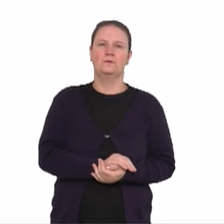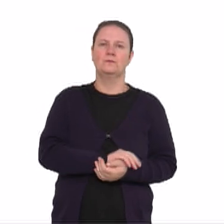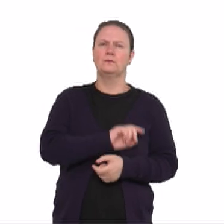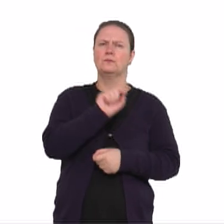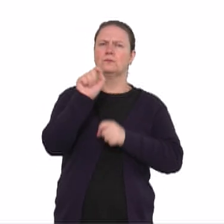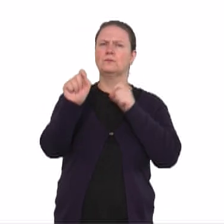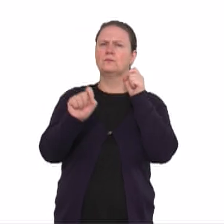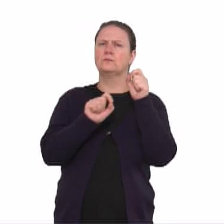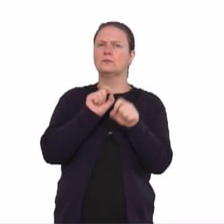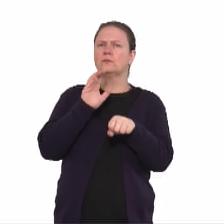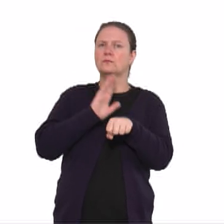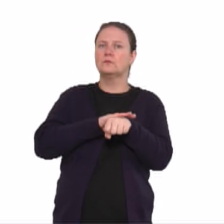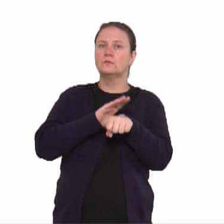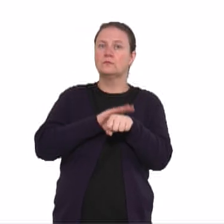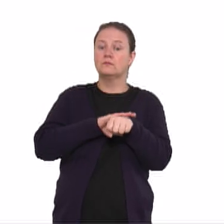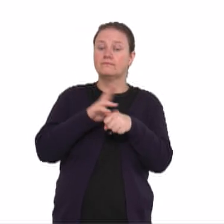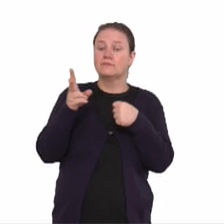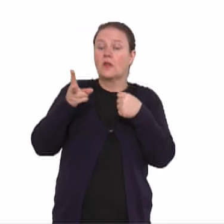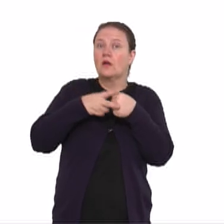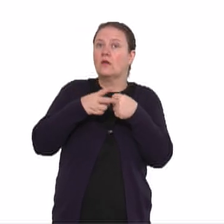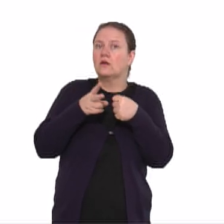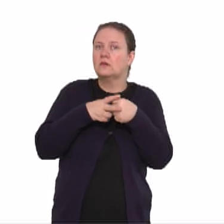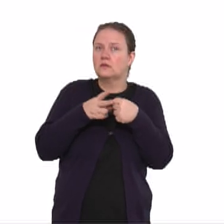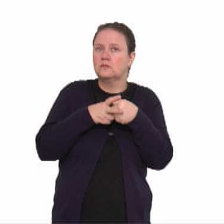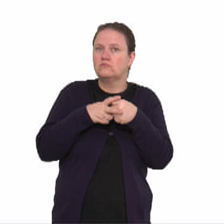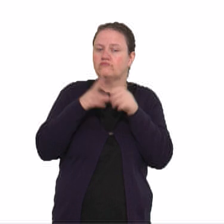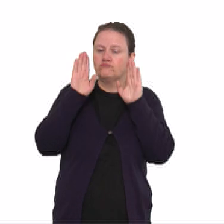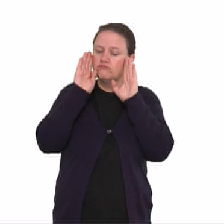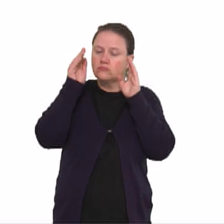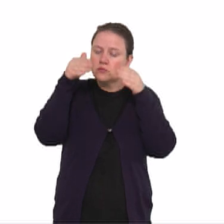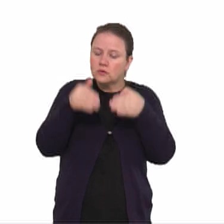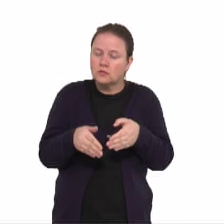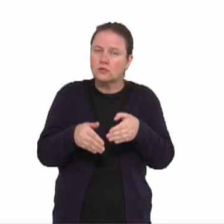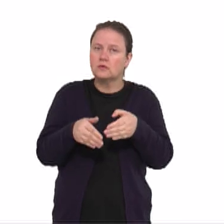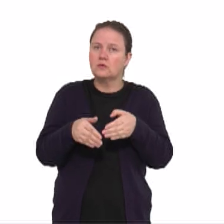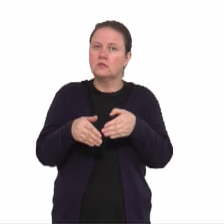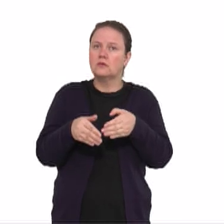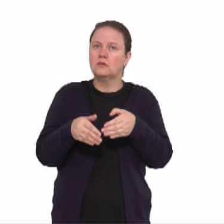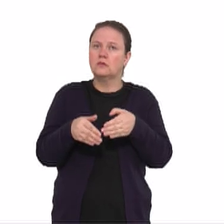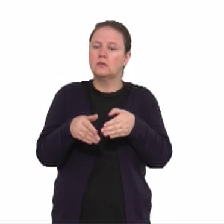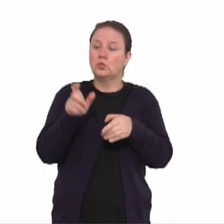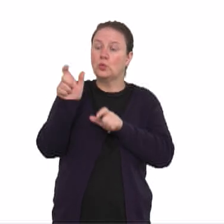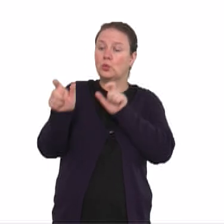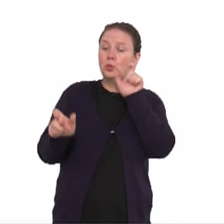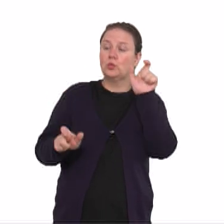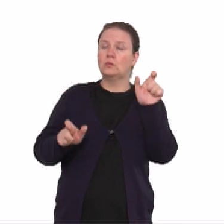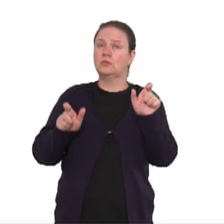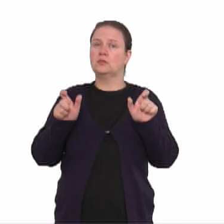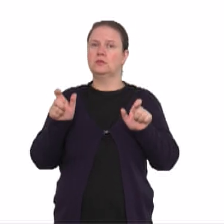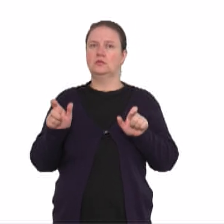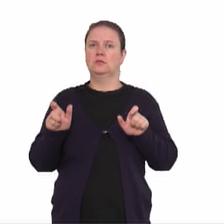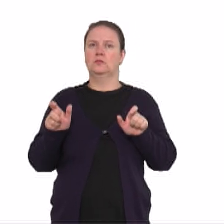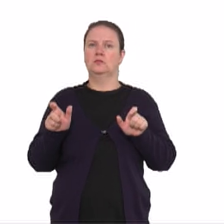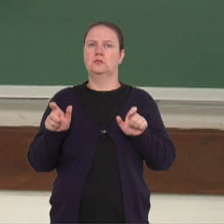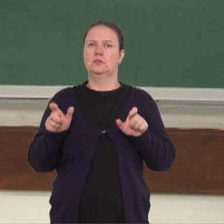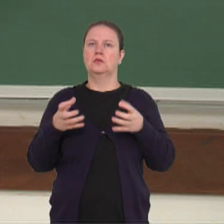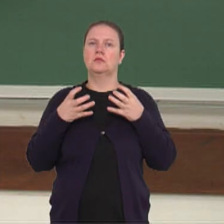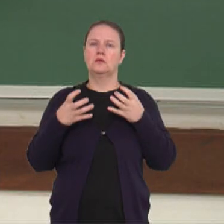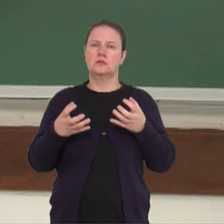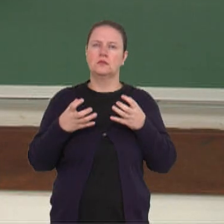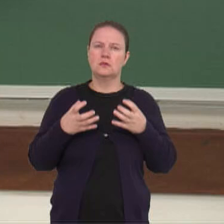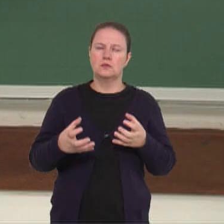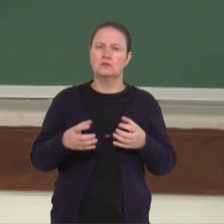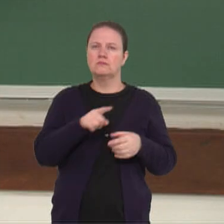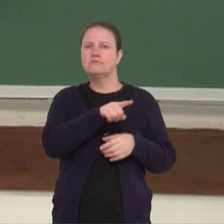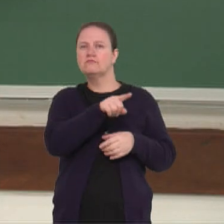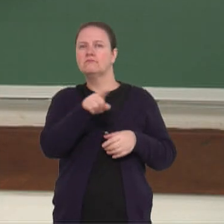Qual o tempo verbal predominante na fala do personagem? Eu gostaria que